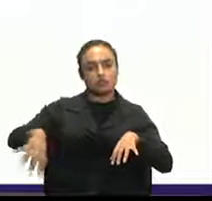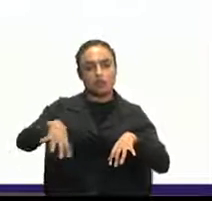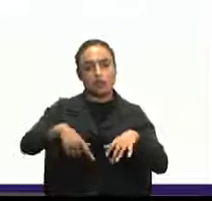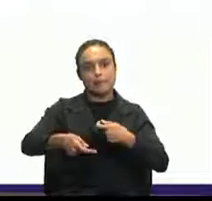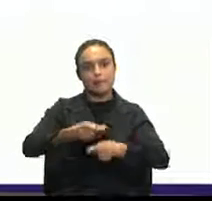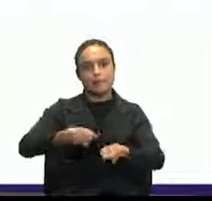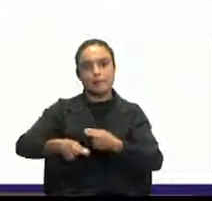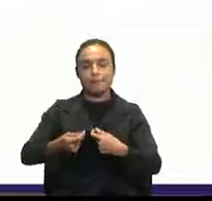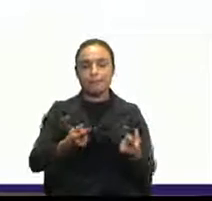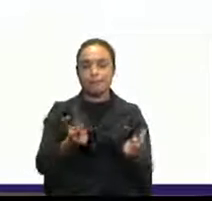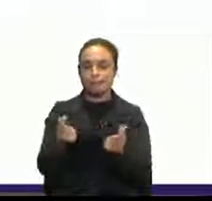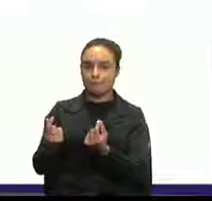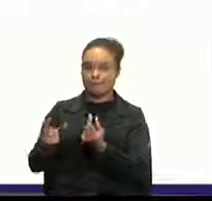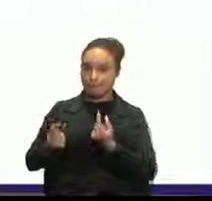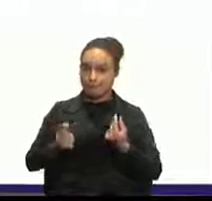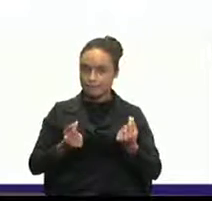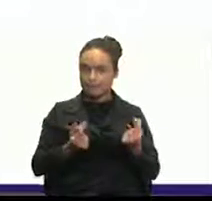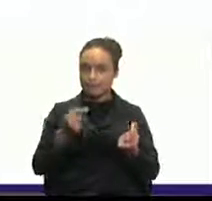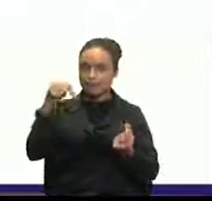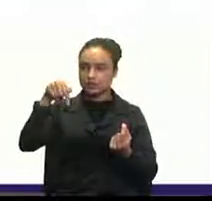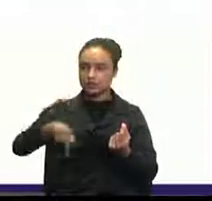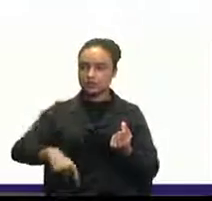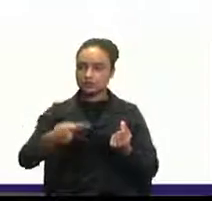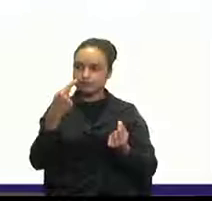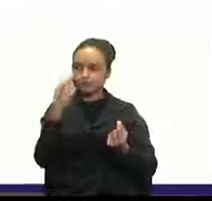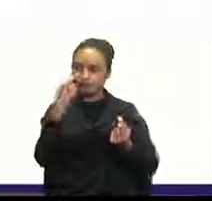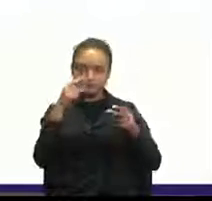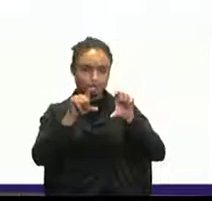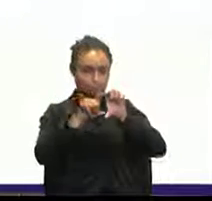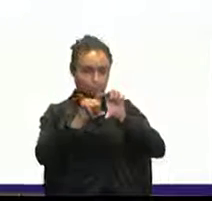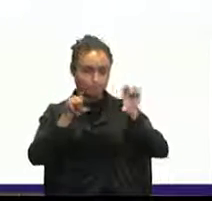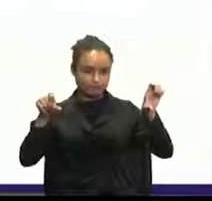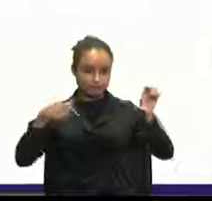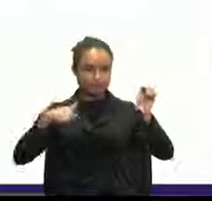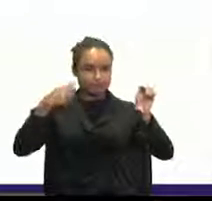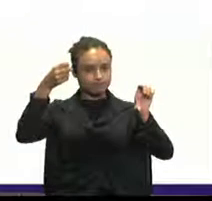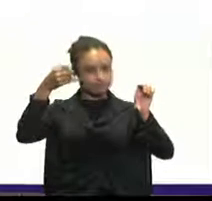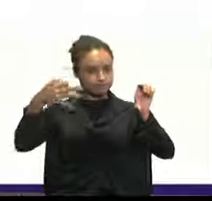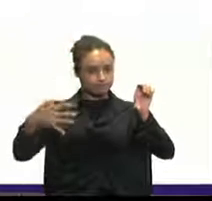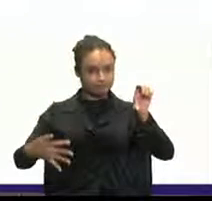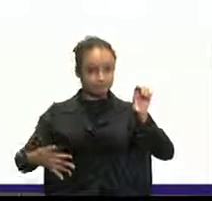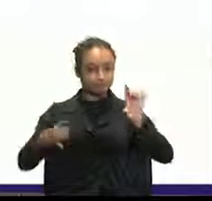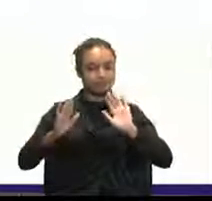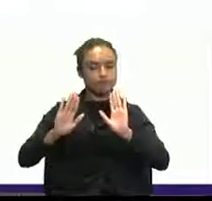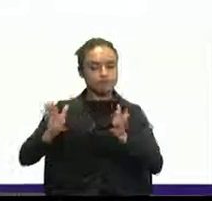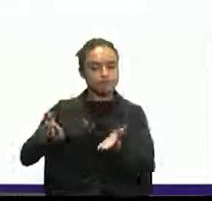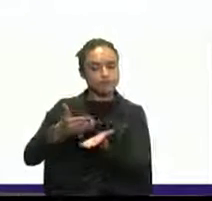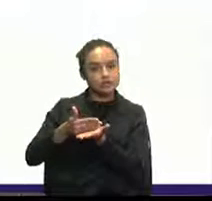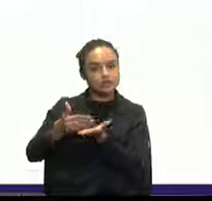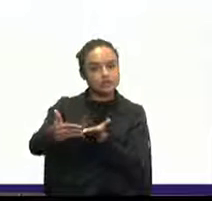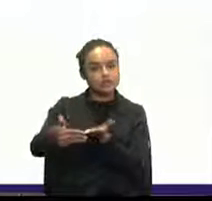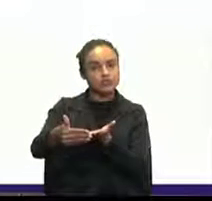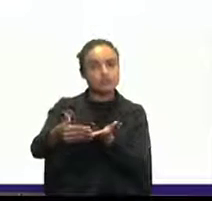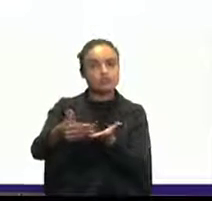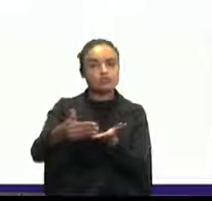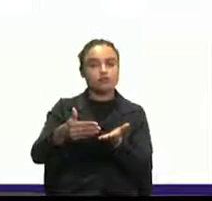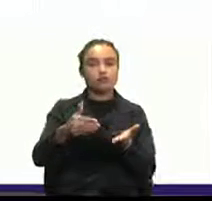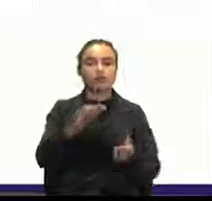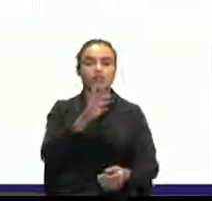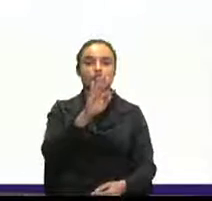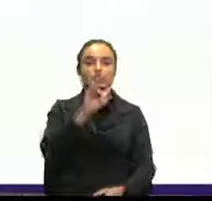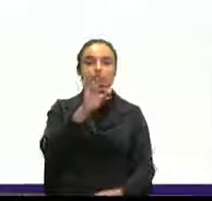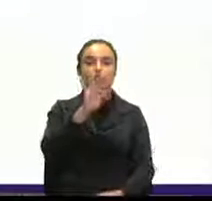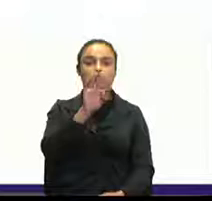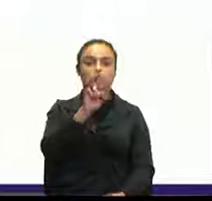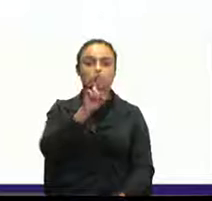quero que você veja com calma essa definição que eu estou falando desde o começo da aula títulos ou valores mobiliários que